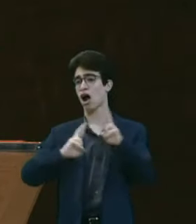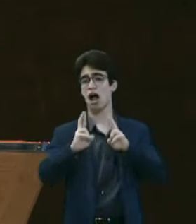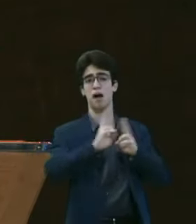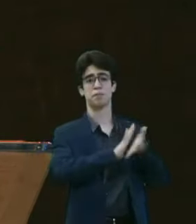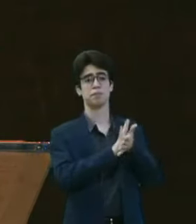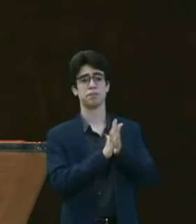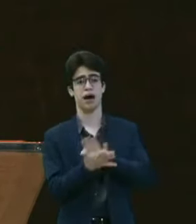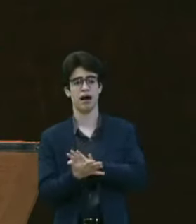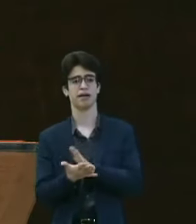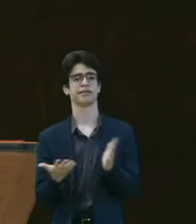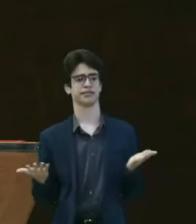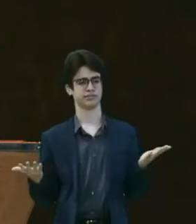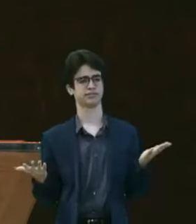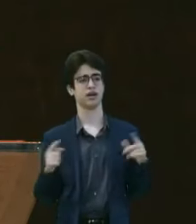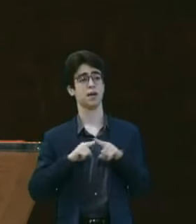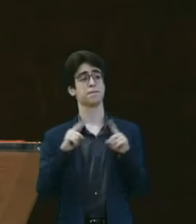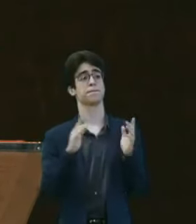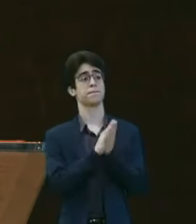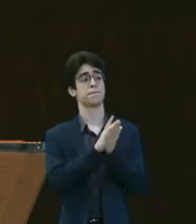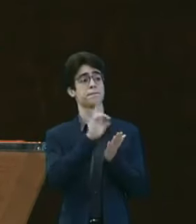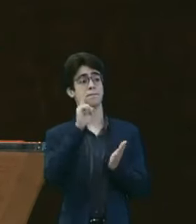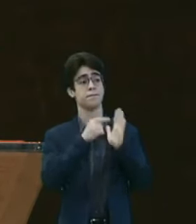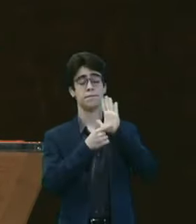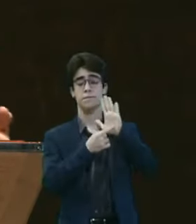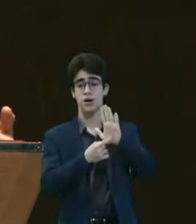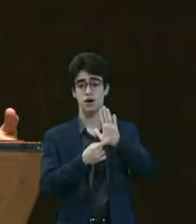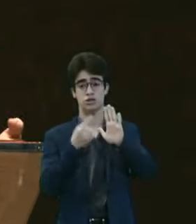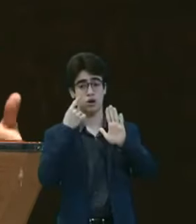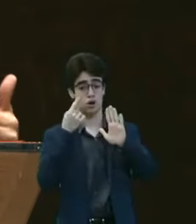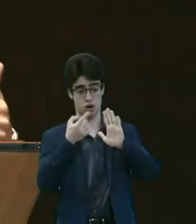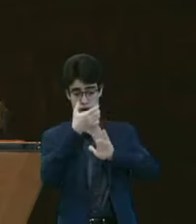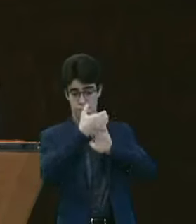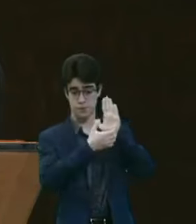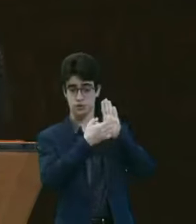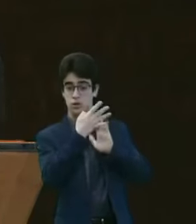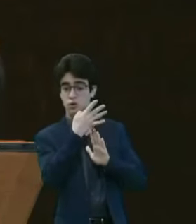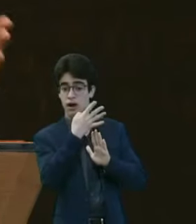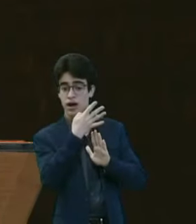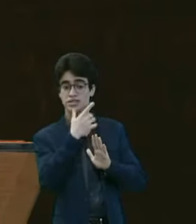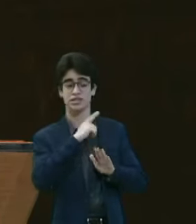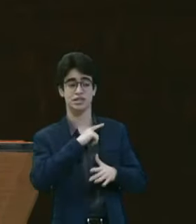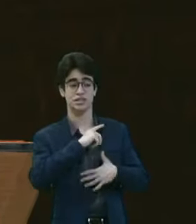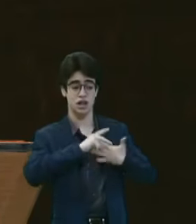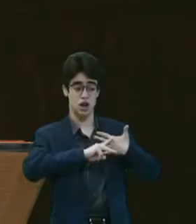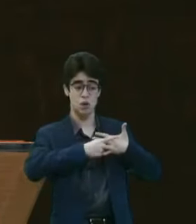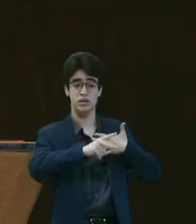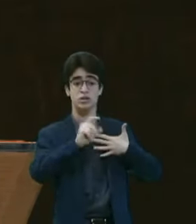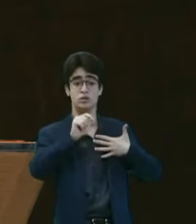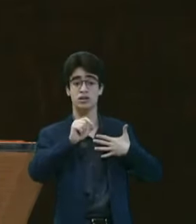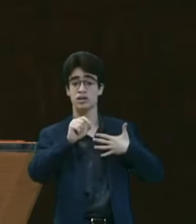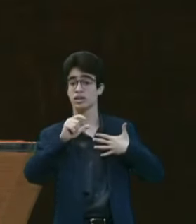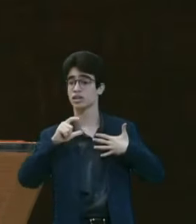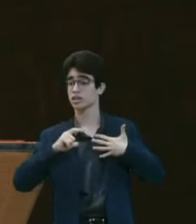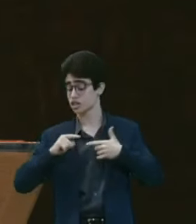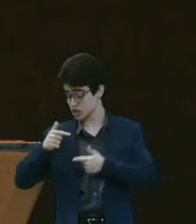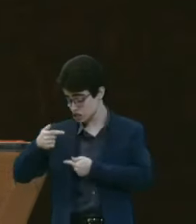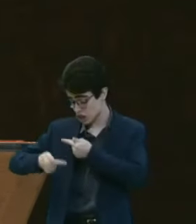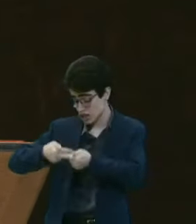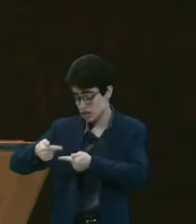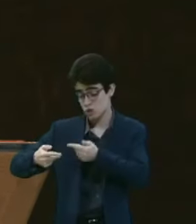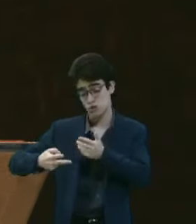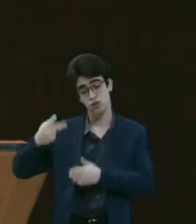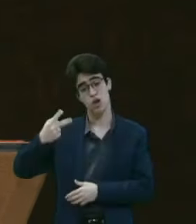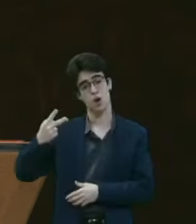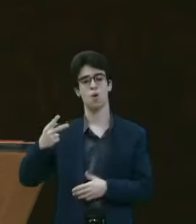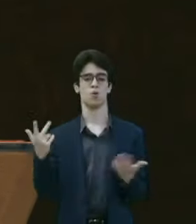mulher. Mas a Bíblia vai nos mostrar nesse capítulo 4, os efeitos da queda na segunda geração. Em